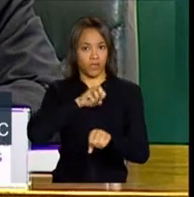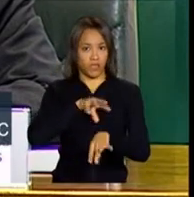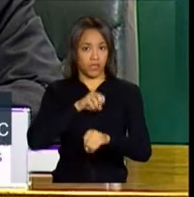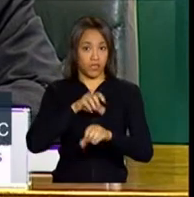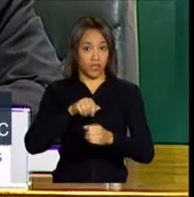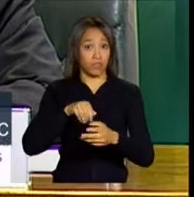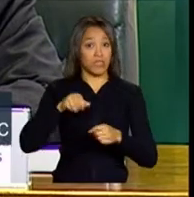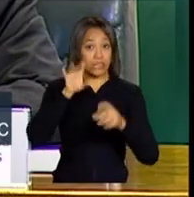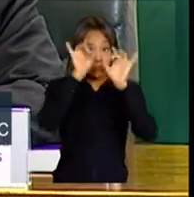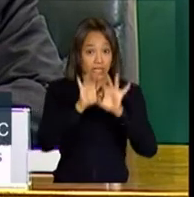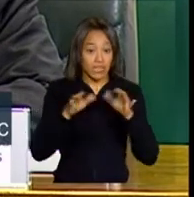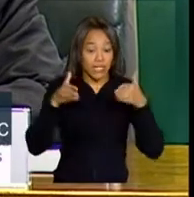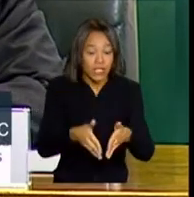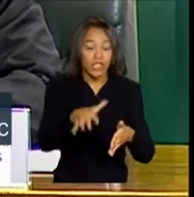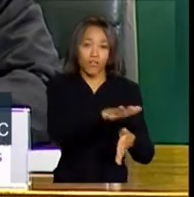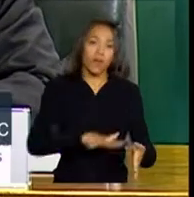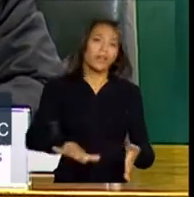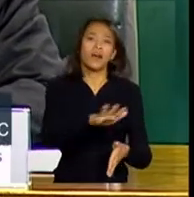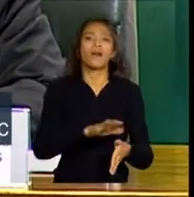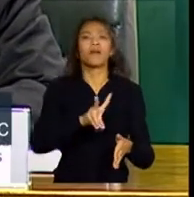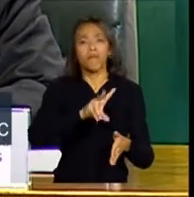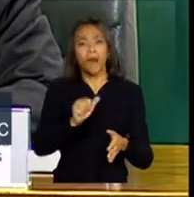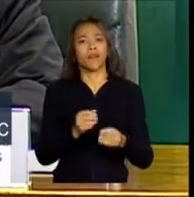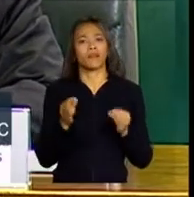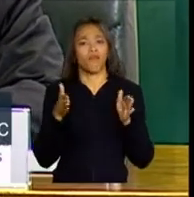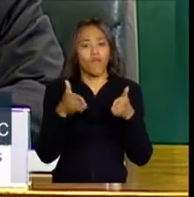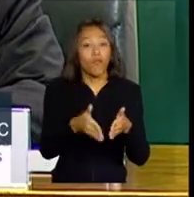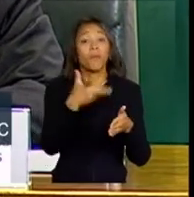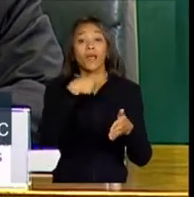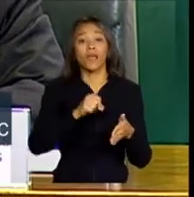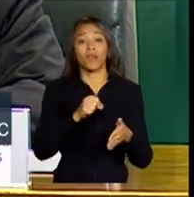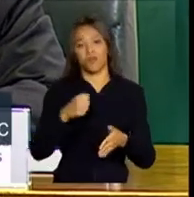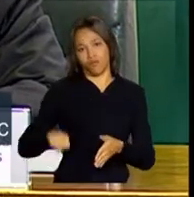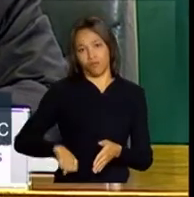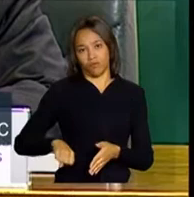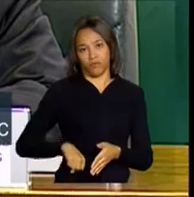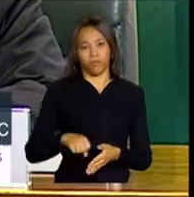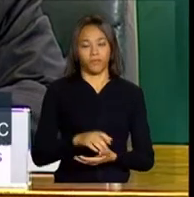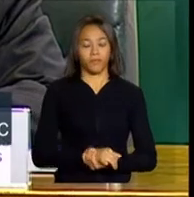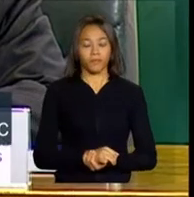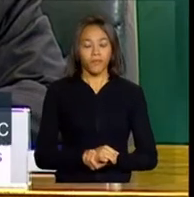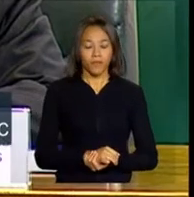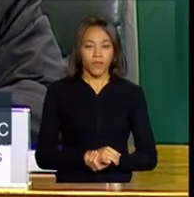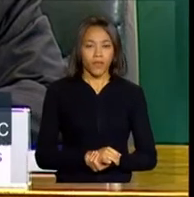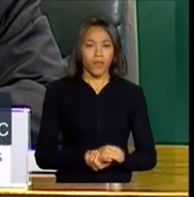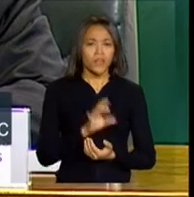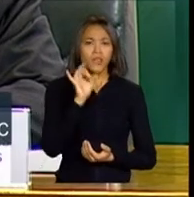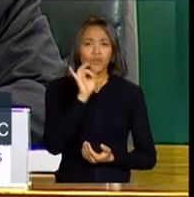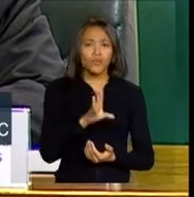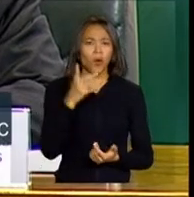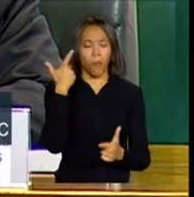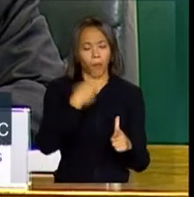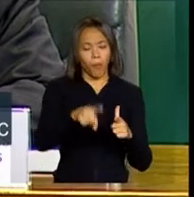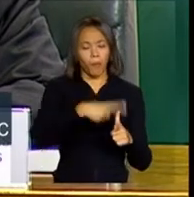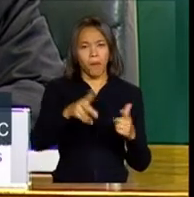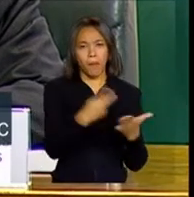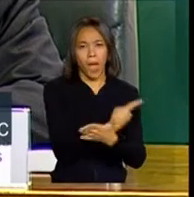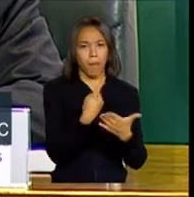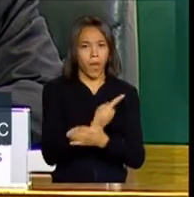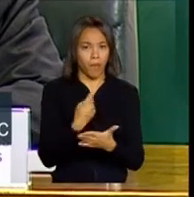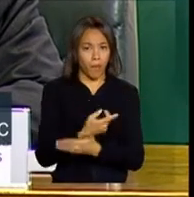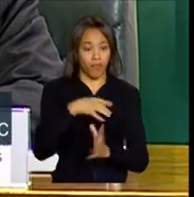e voltado especificamente a crise não afetou apenas o sistema financeiro internacional